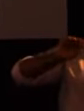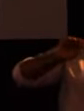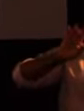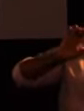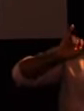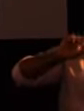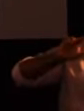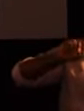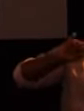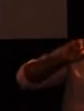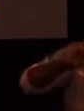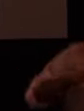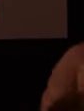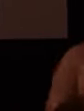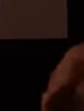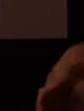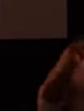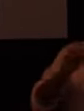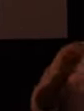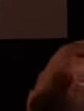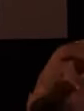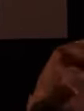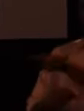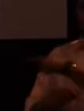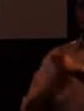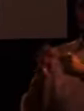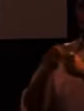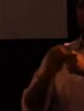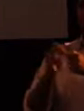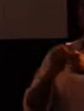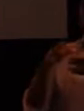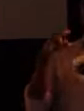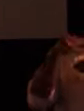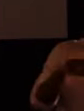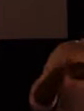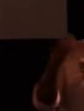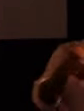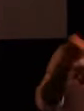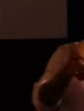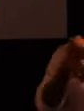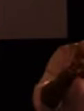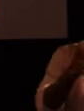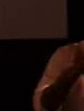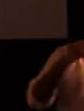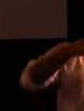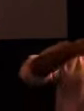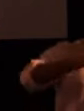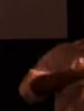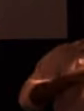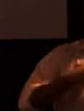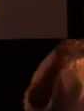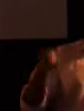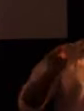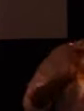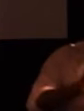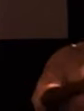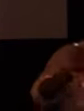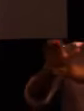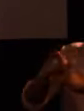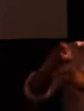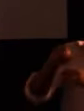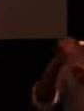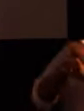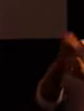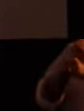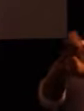ocupação, as construções, tá certo? Porque a gente está falando aí de um parâmetro que serve para que os lotes contribuam para a